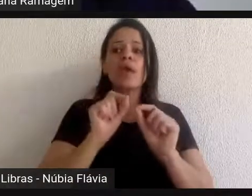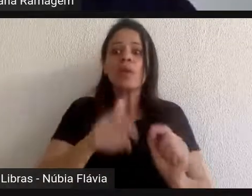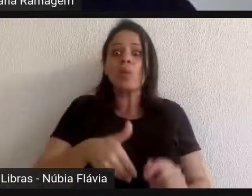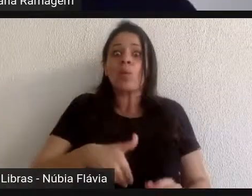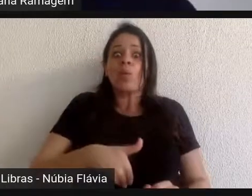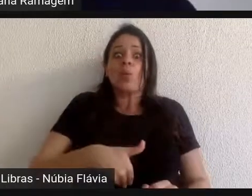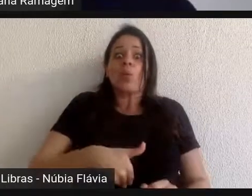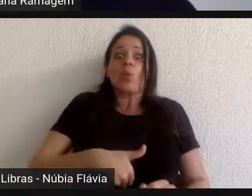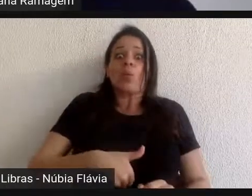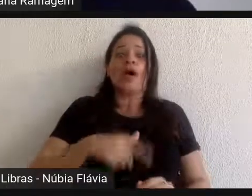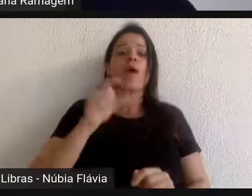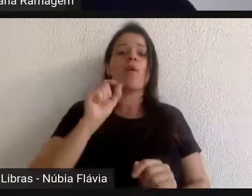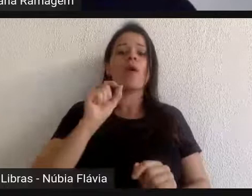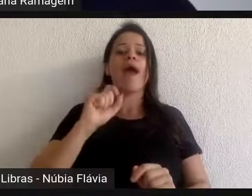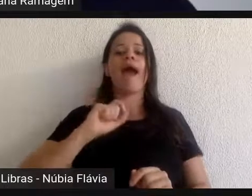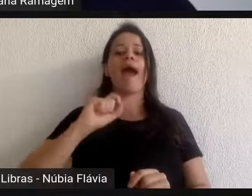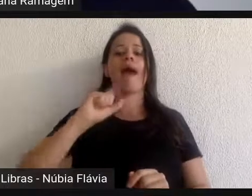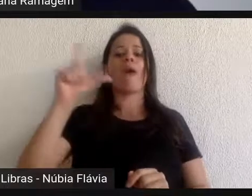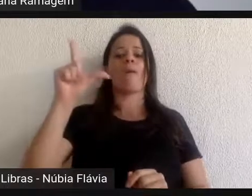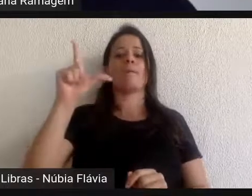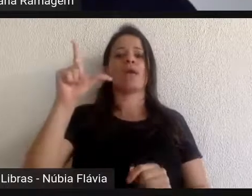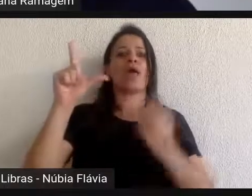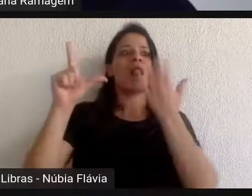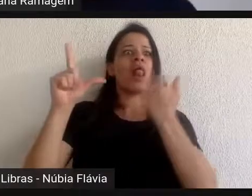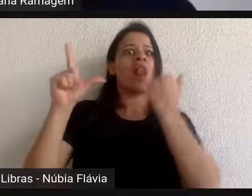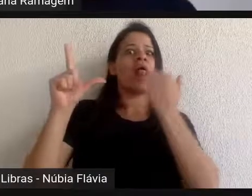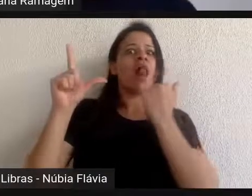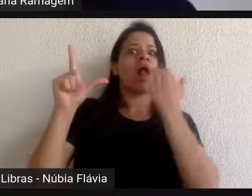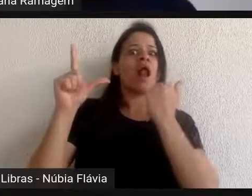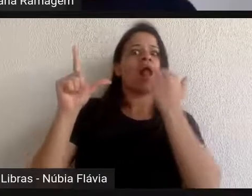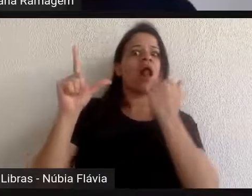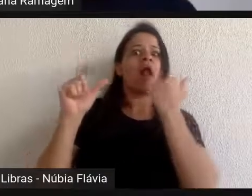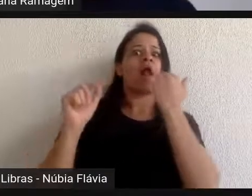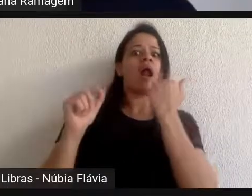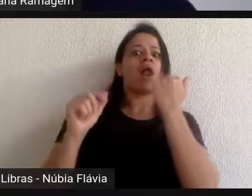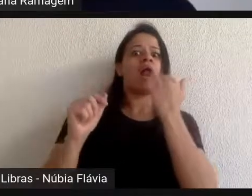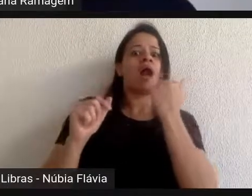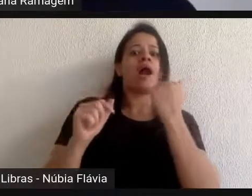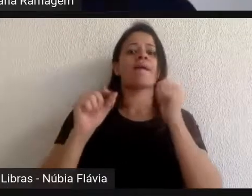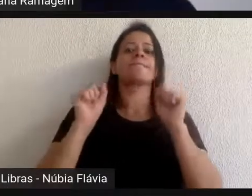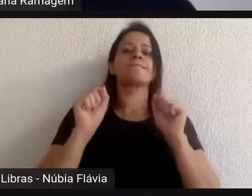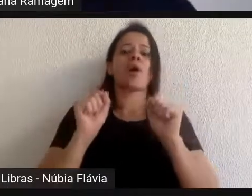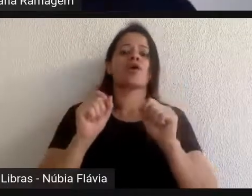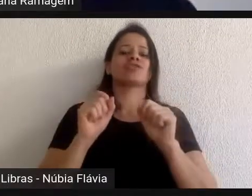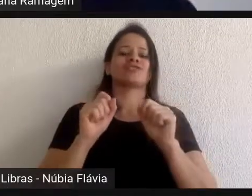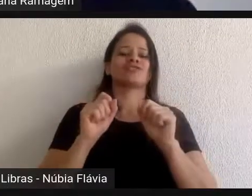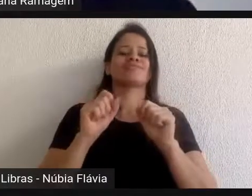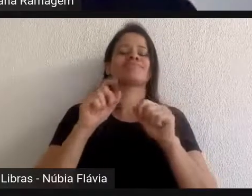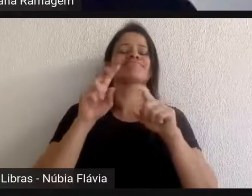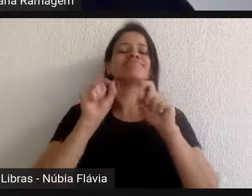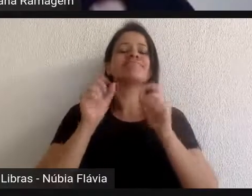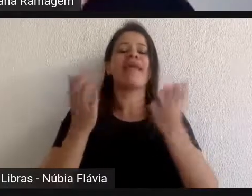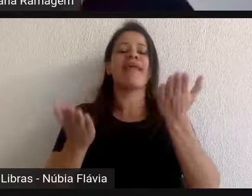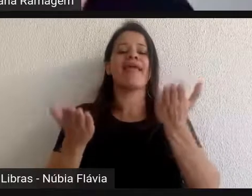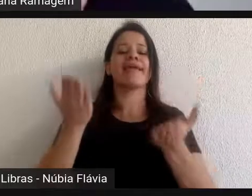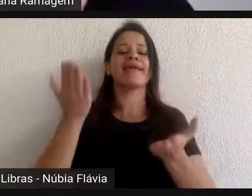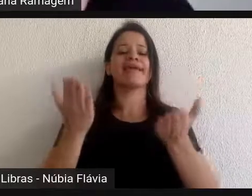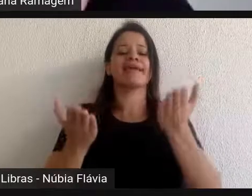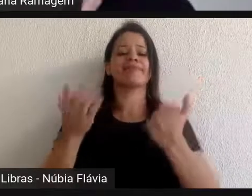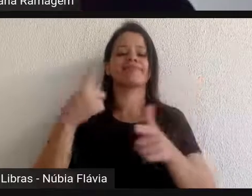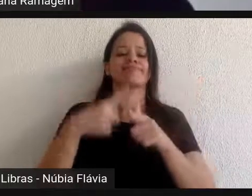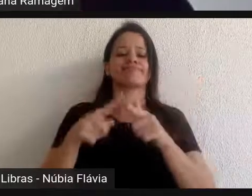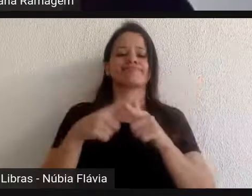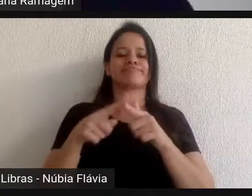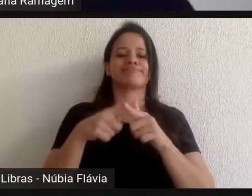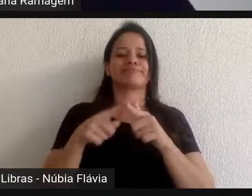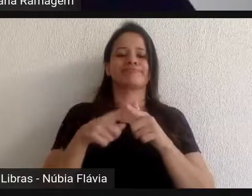isso aumente demais o nosso apetite e isso possa desencadear um descontrole alimentar. Aí eu